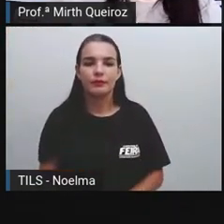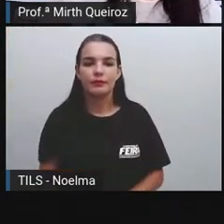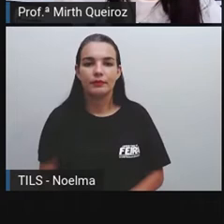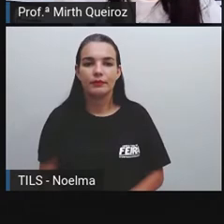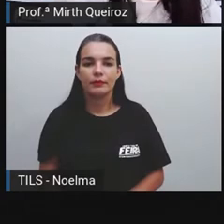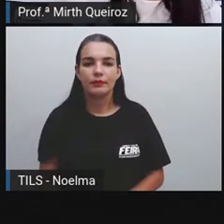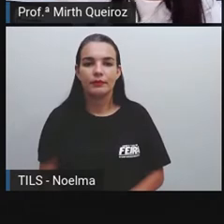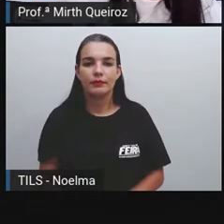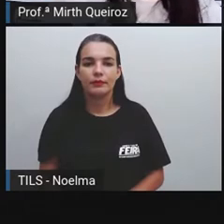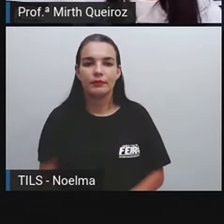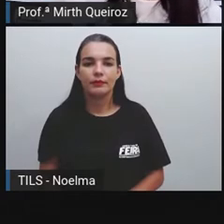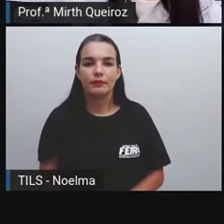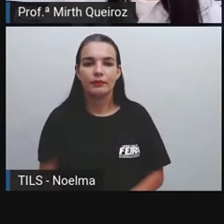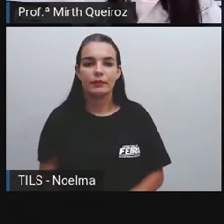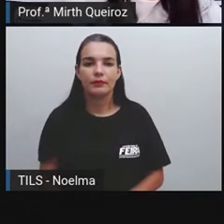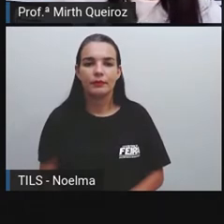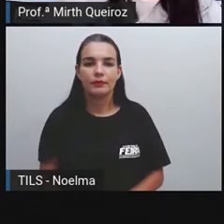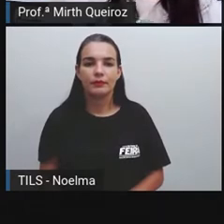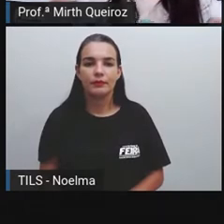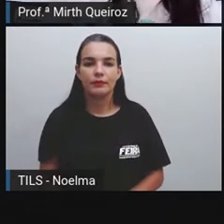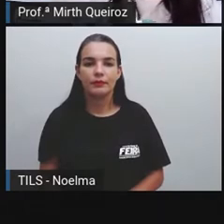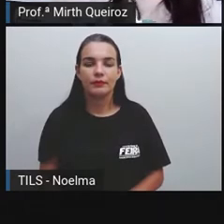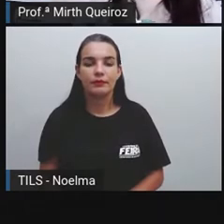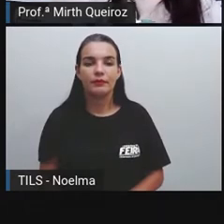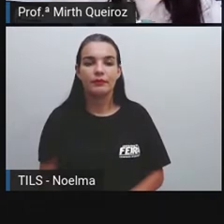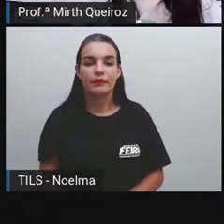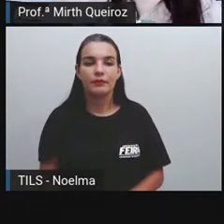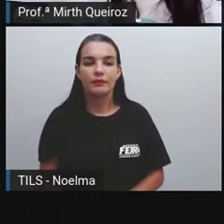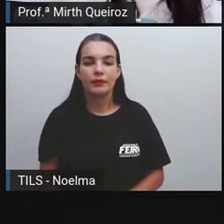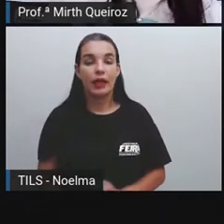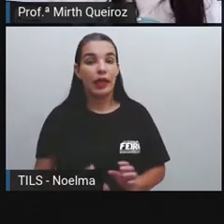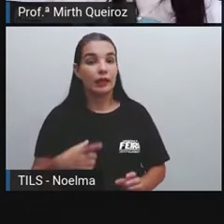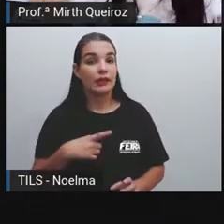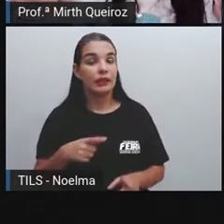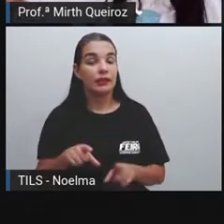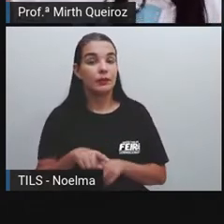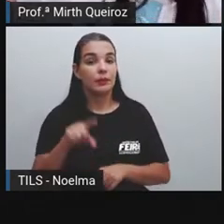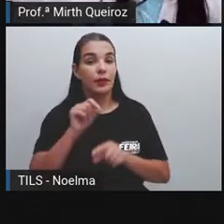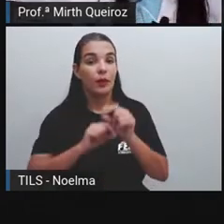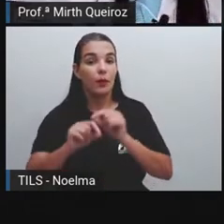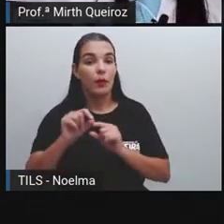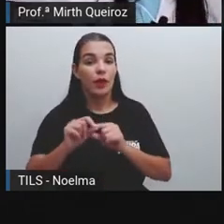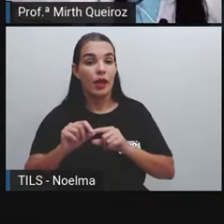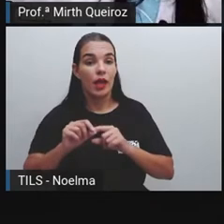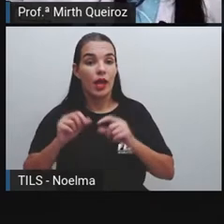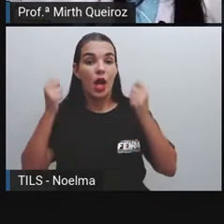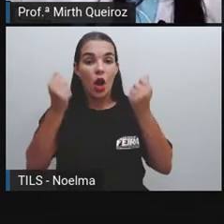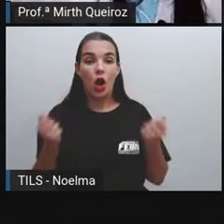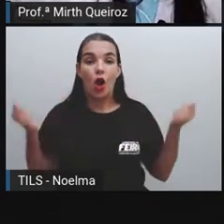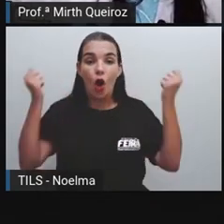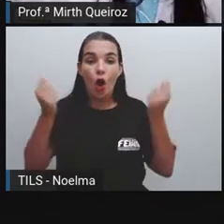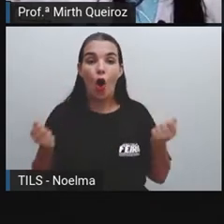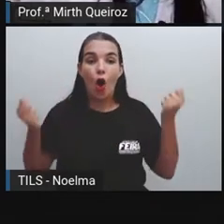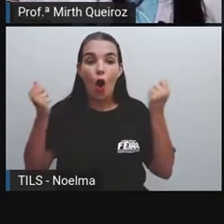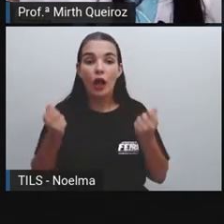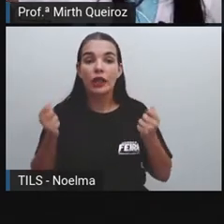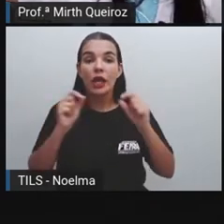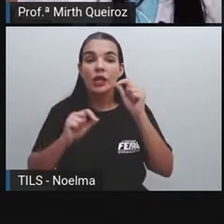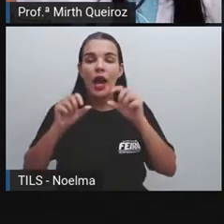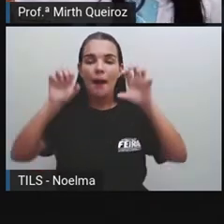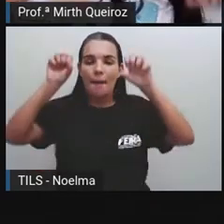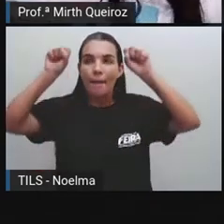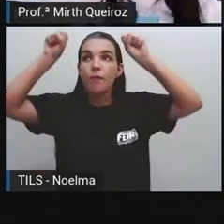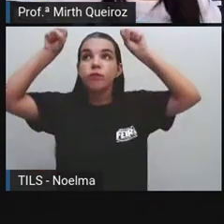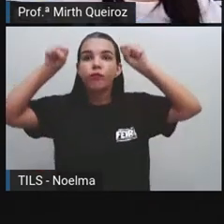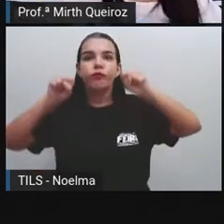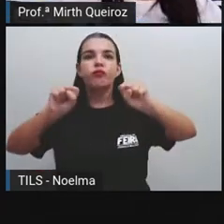Além de ser com lençóis, tem aquelas outras com cordas, onde eles penduram, né, nessas cordas ali, e